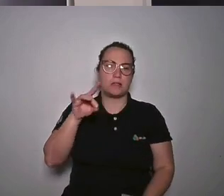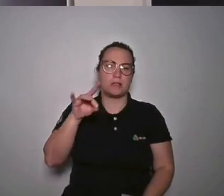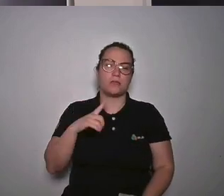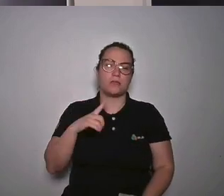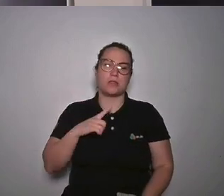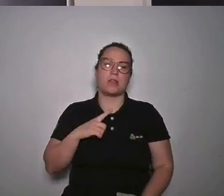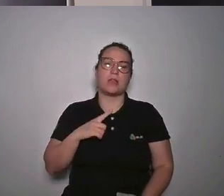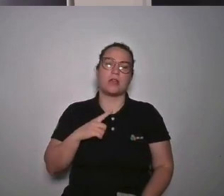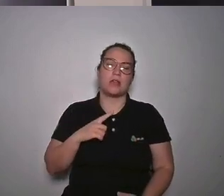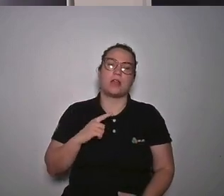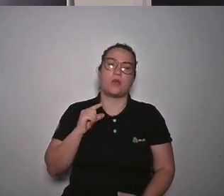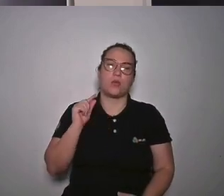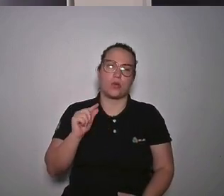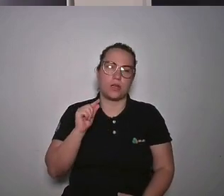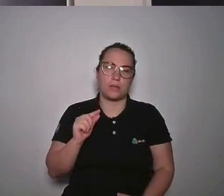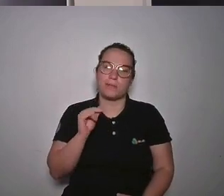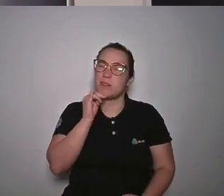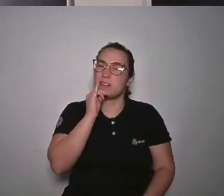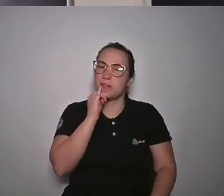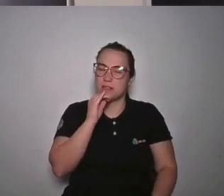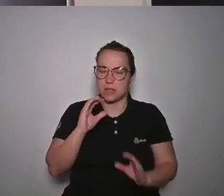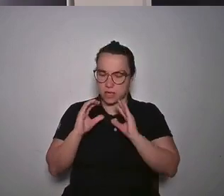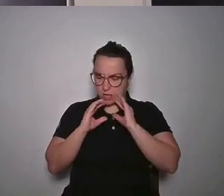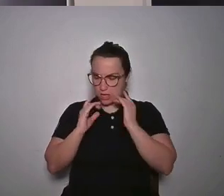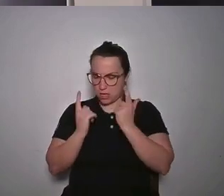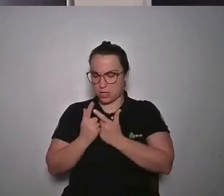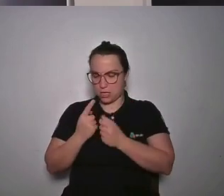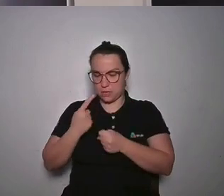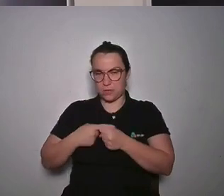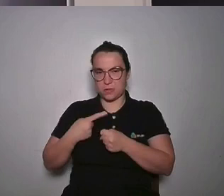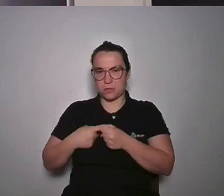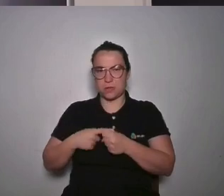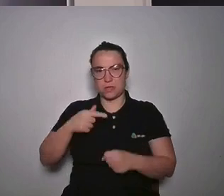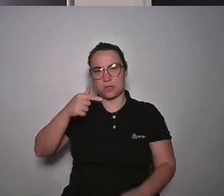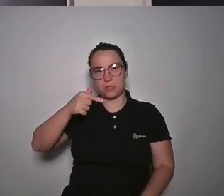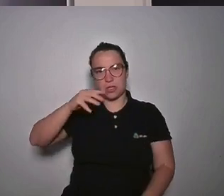quinhão por exemplo, a Câmara Municipal vai receber